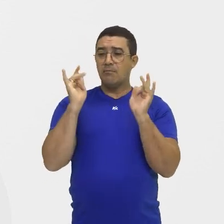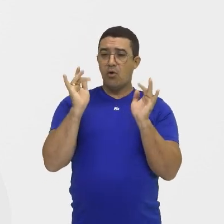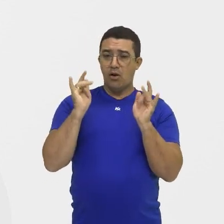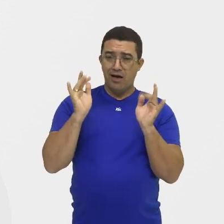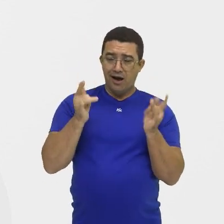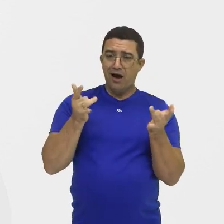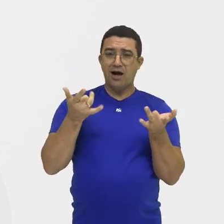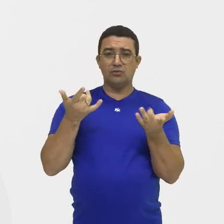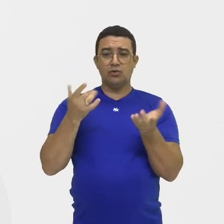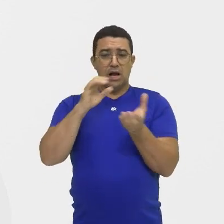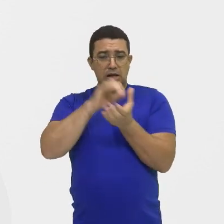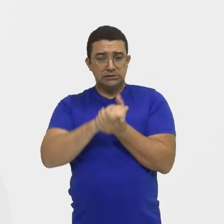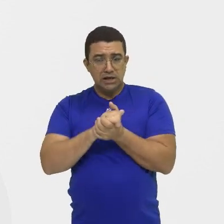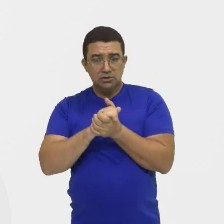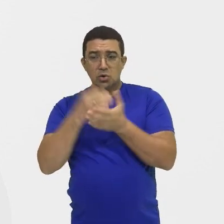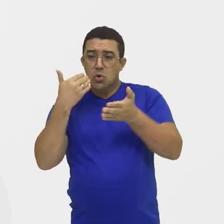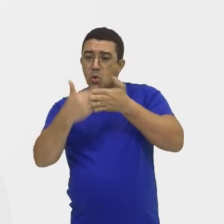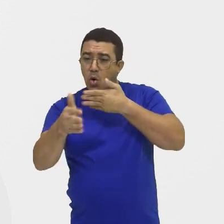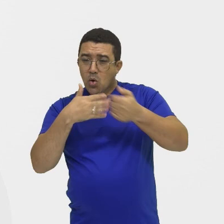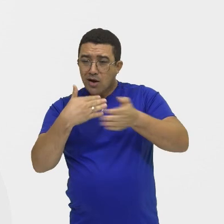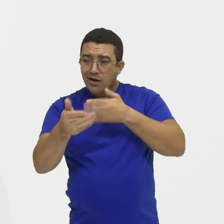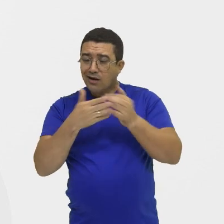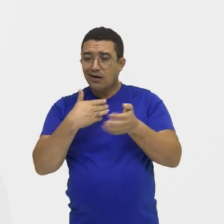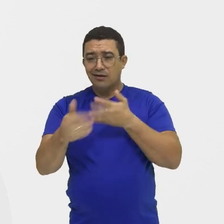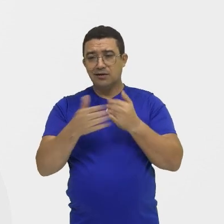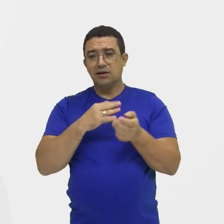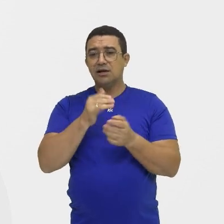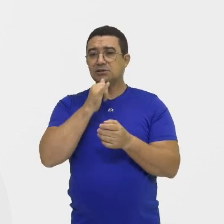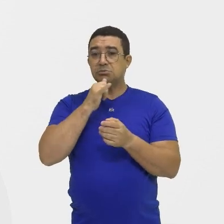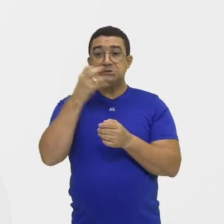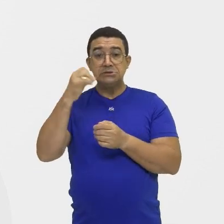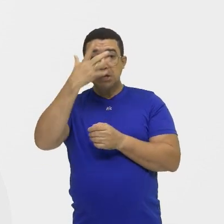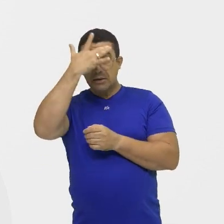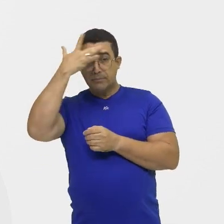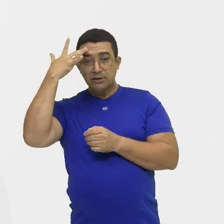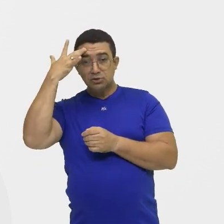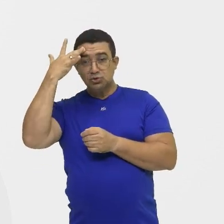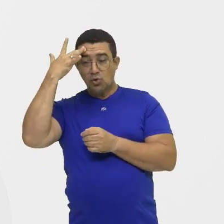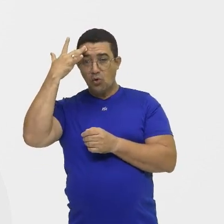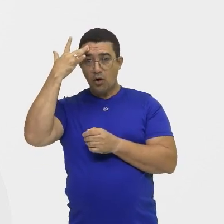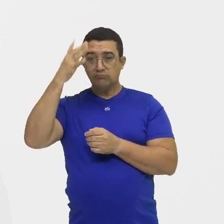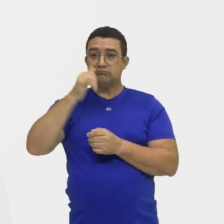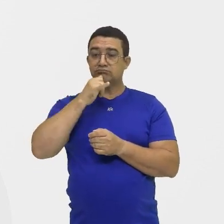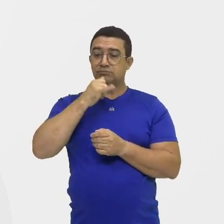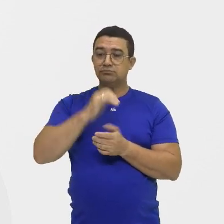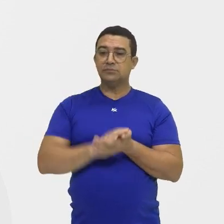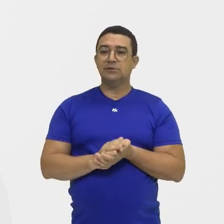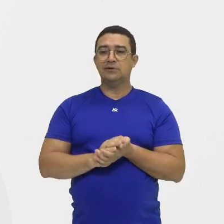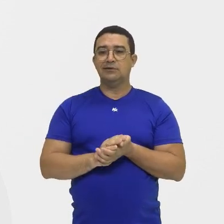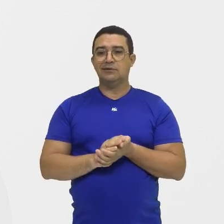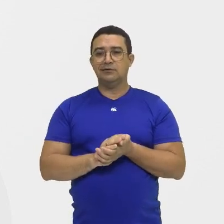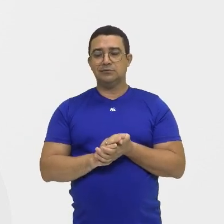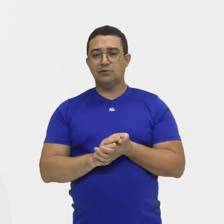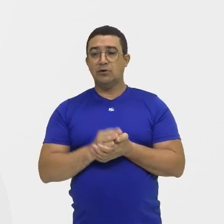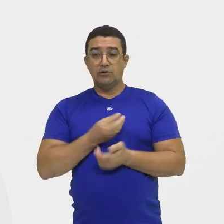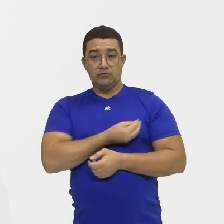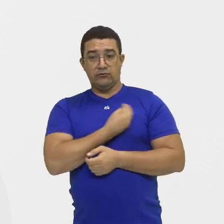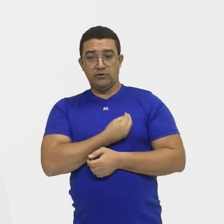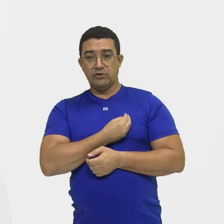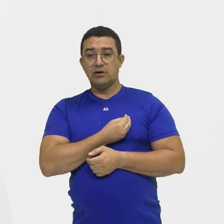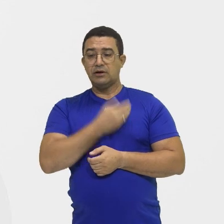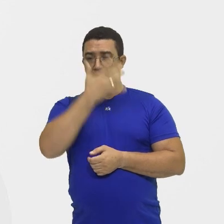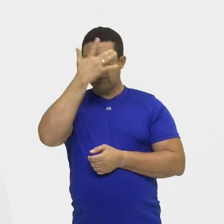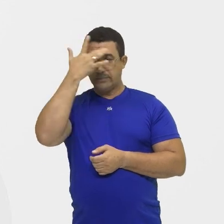tá? Qualquer relação íntima de afeto, na qual o agressor conviva ou tenha convivido com a